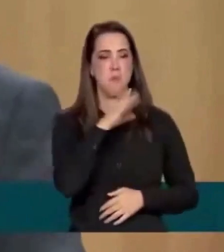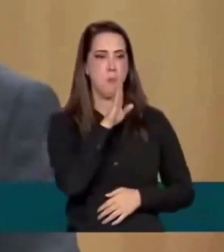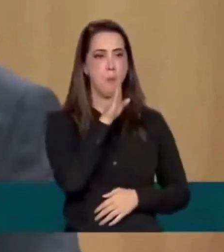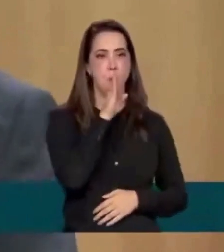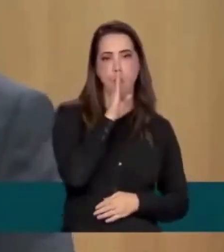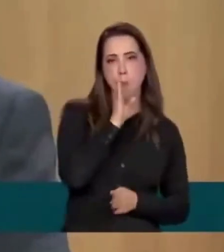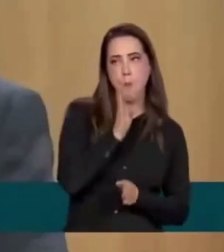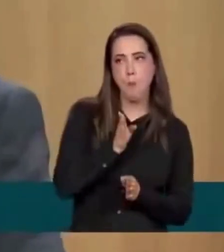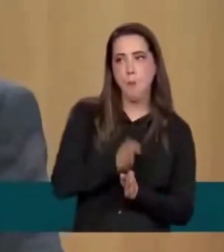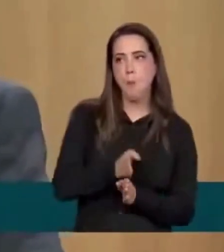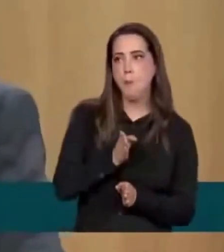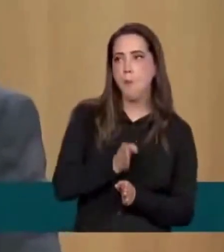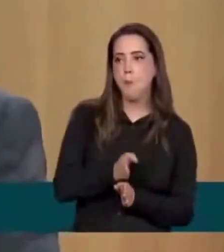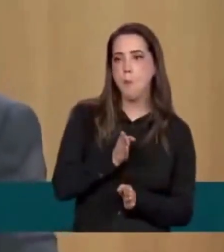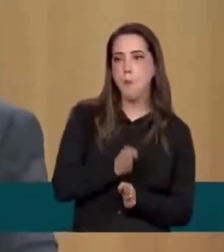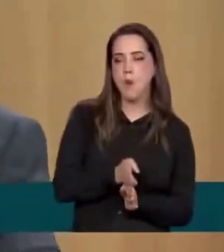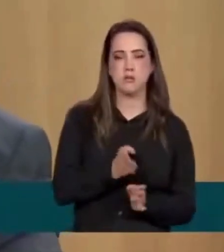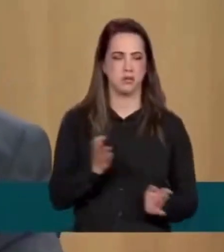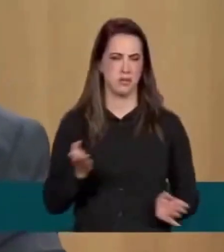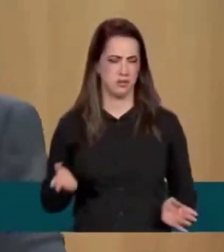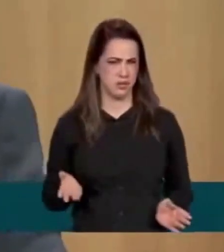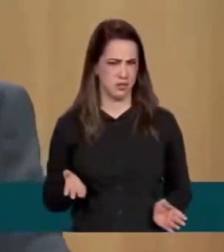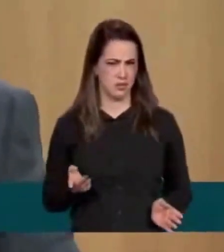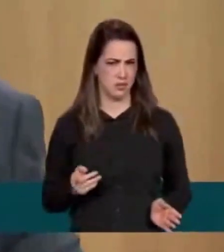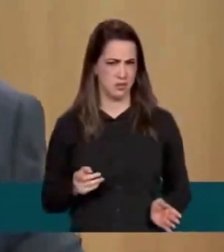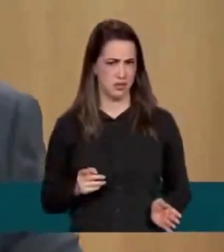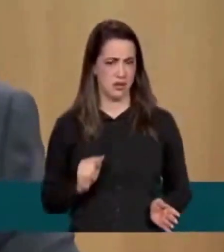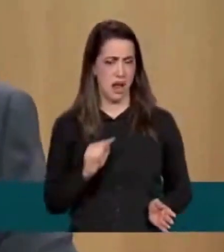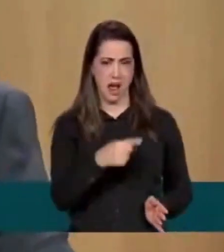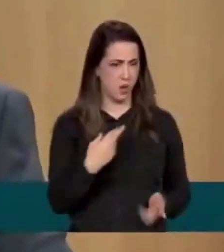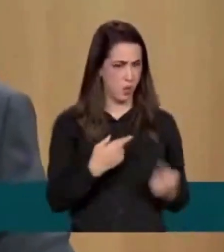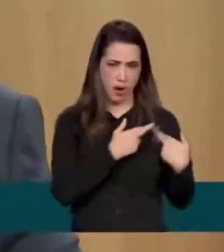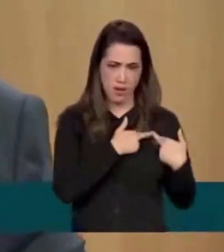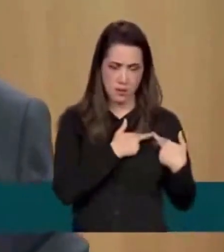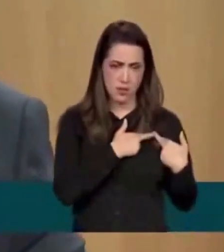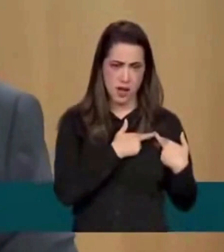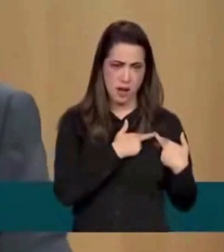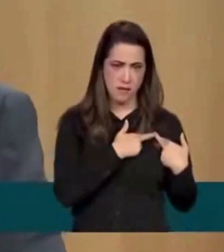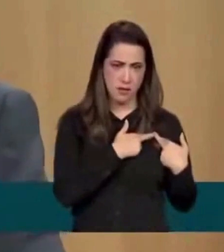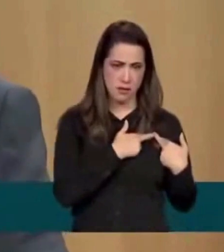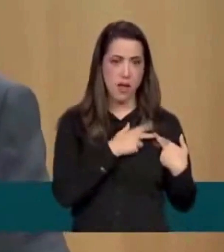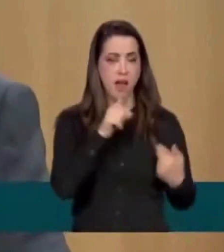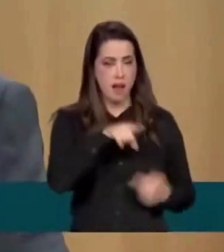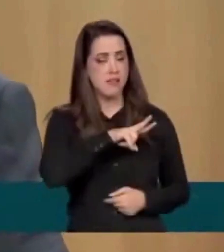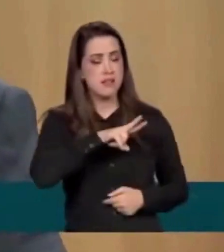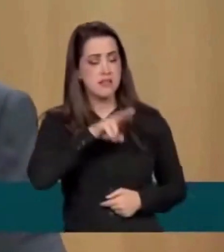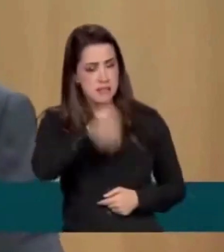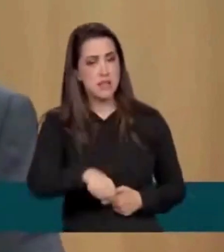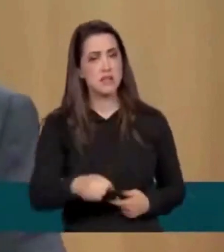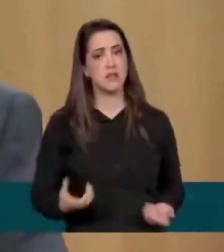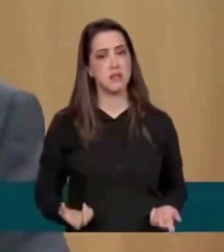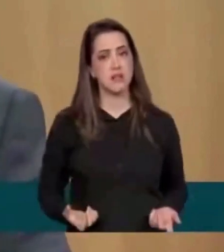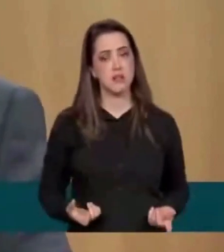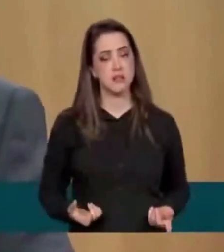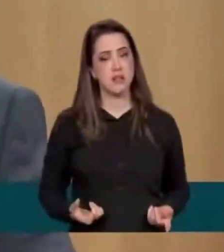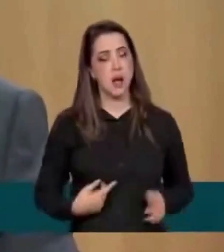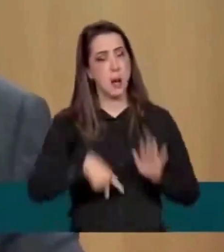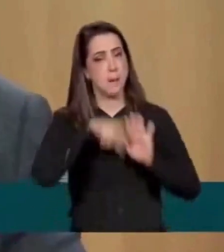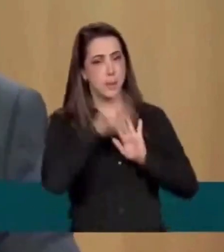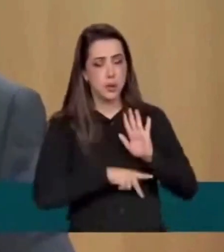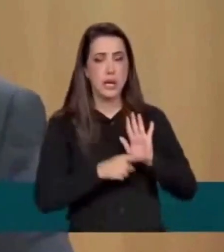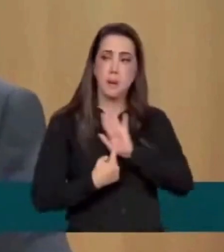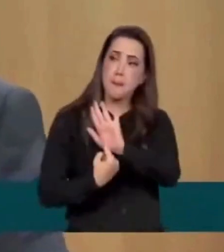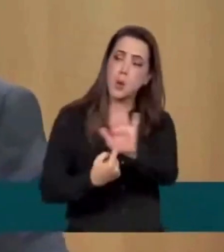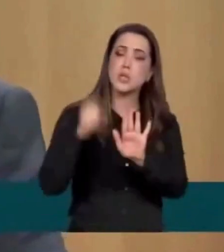neutras e que, portanto, elas não eram responsáveis. São. O que a portaria afirma é que